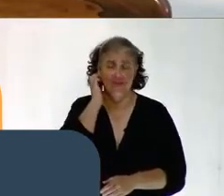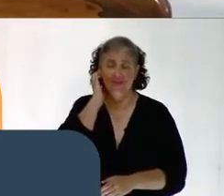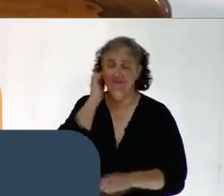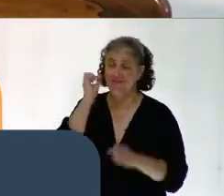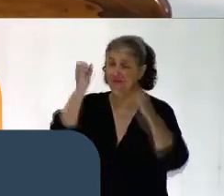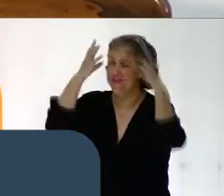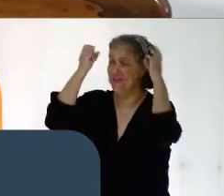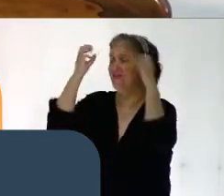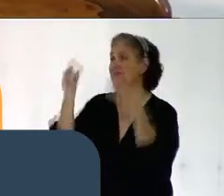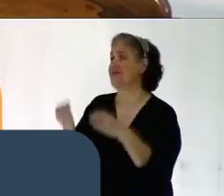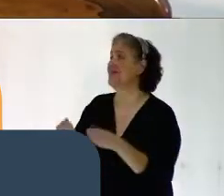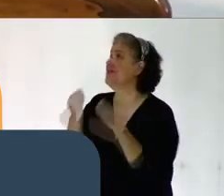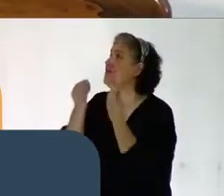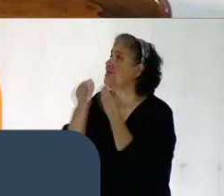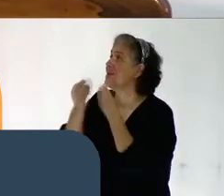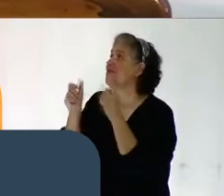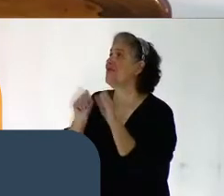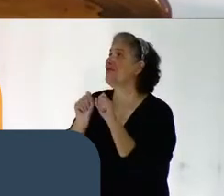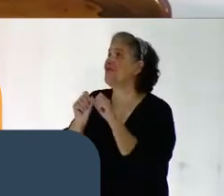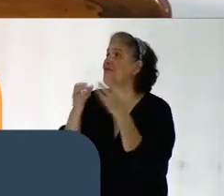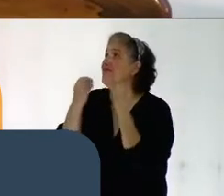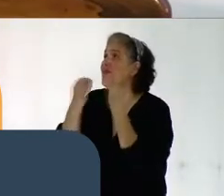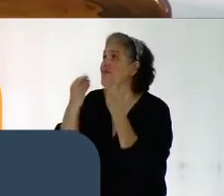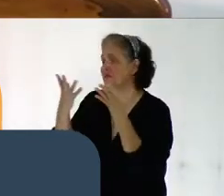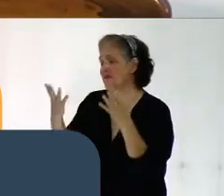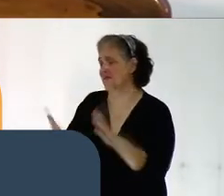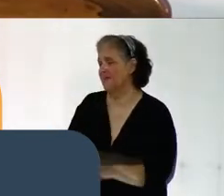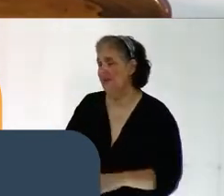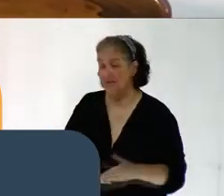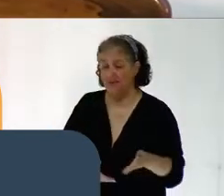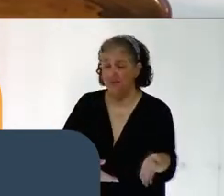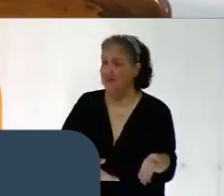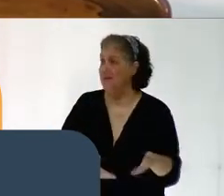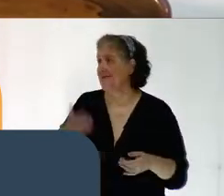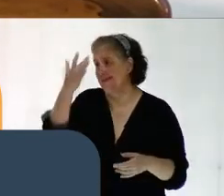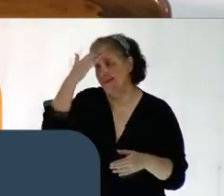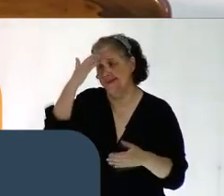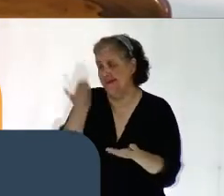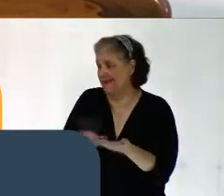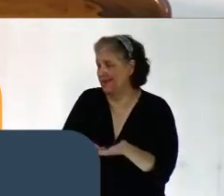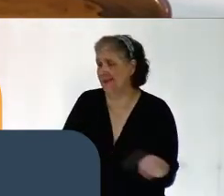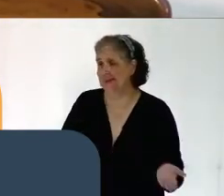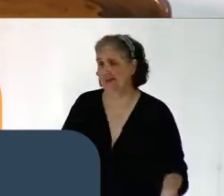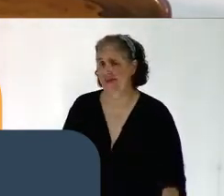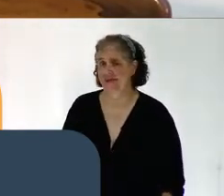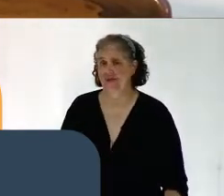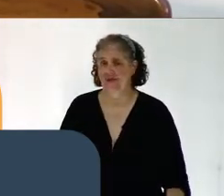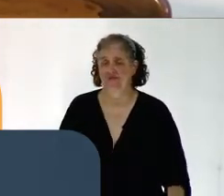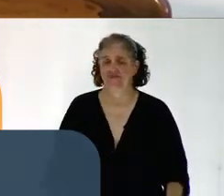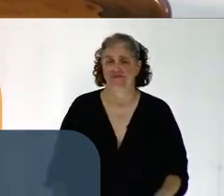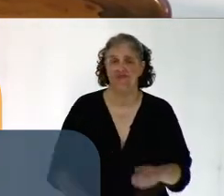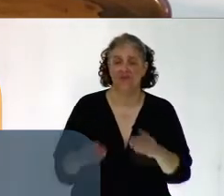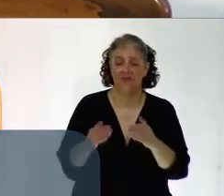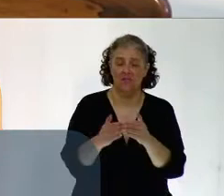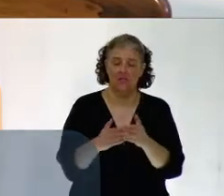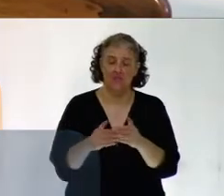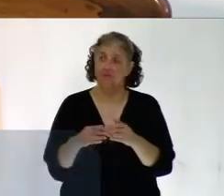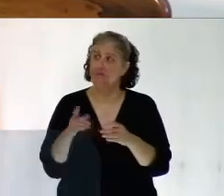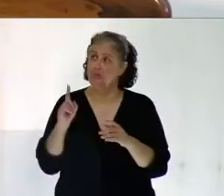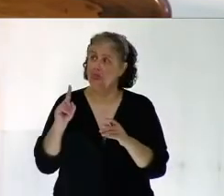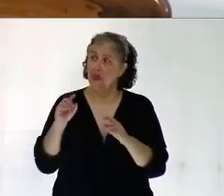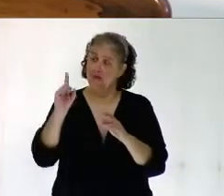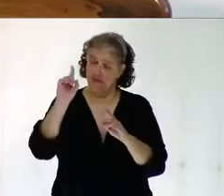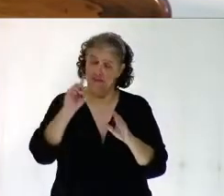e então e então deus fala moisés passa adiante do povo toma